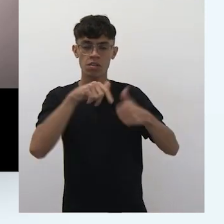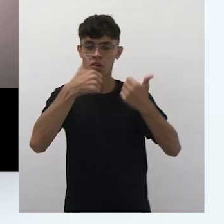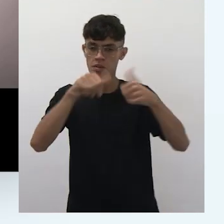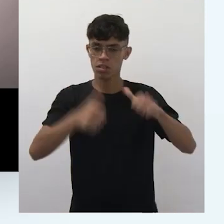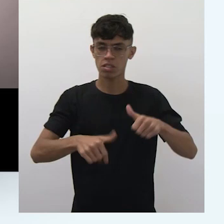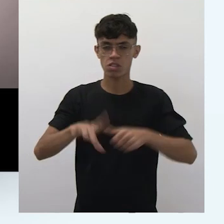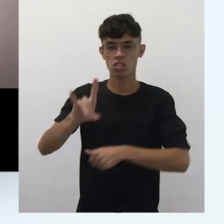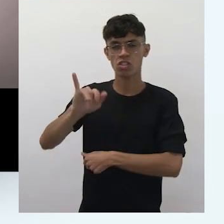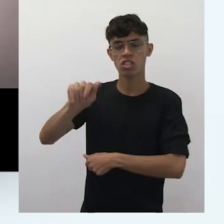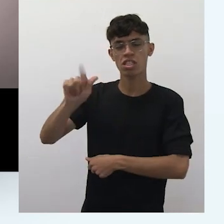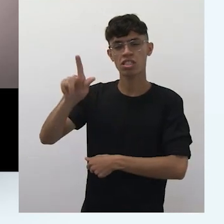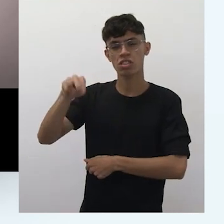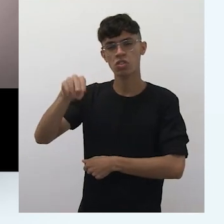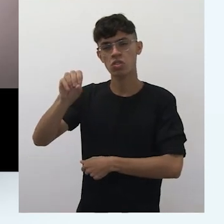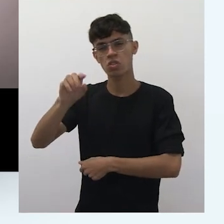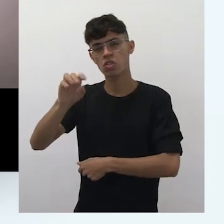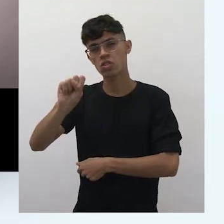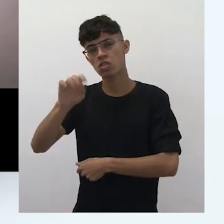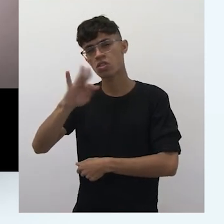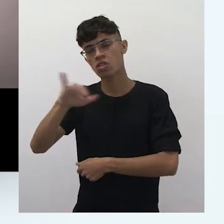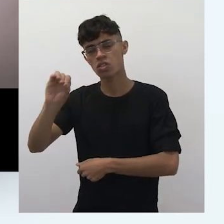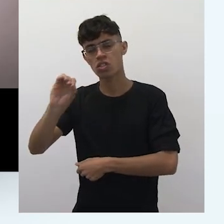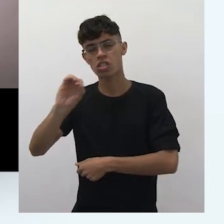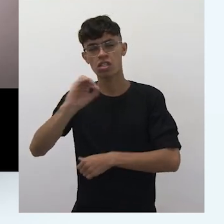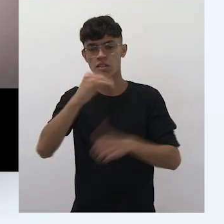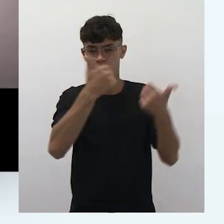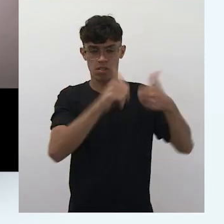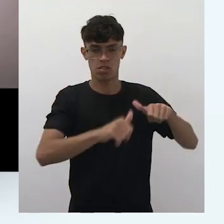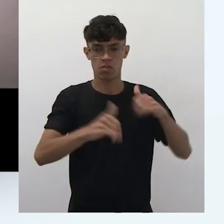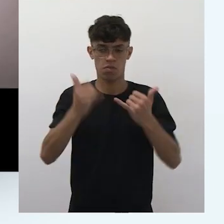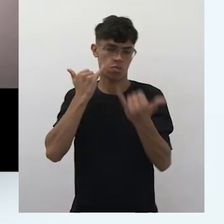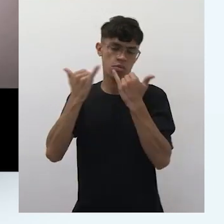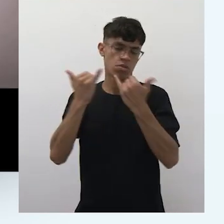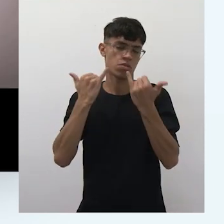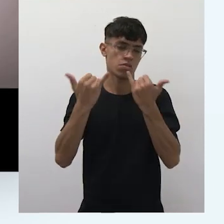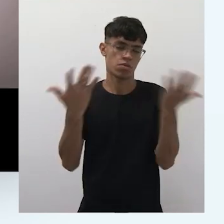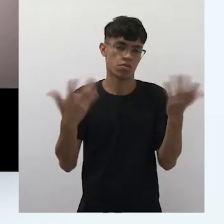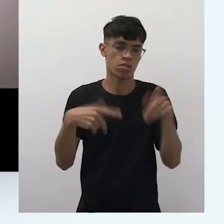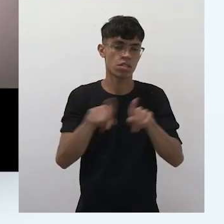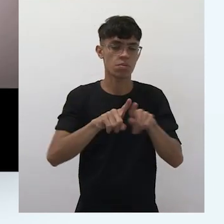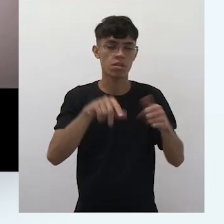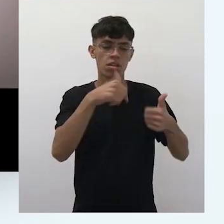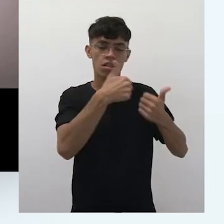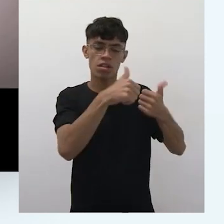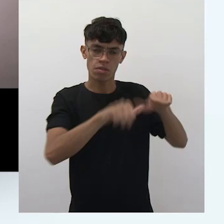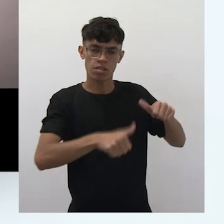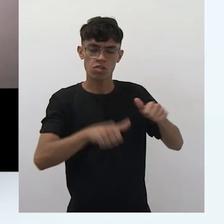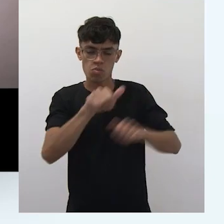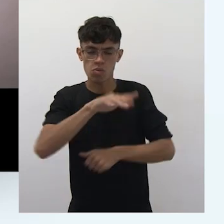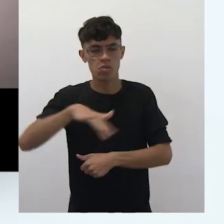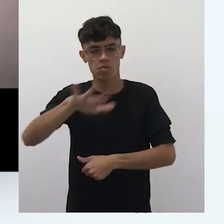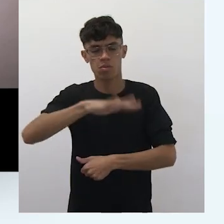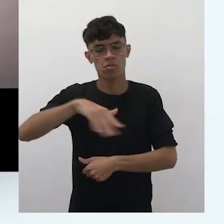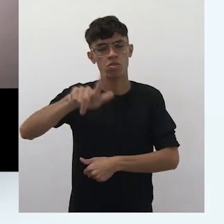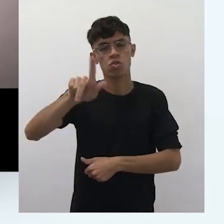diagnóstica, processual, somativa, formativa. E a avaliação global é uma delas. A